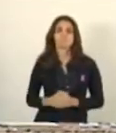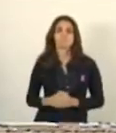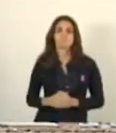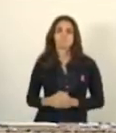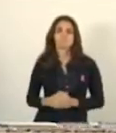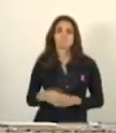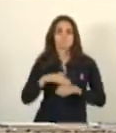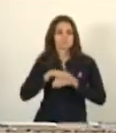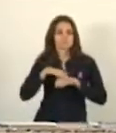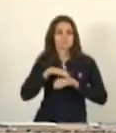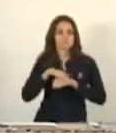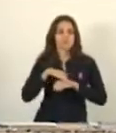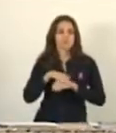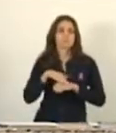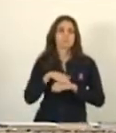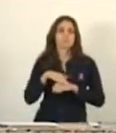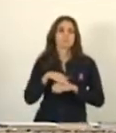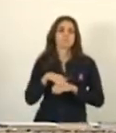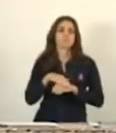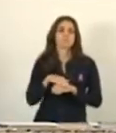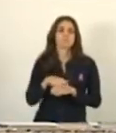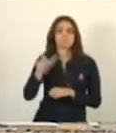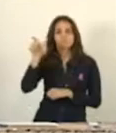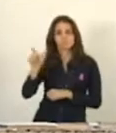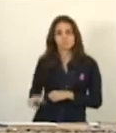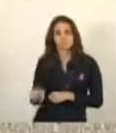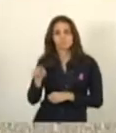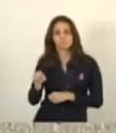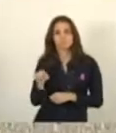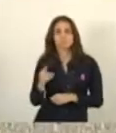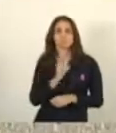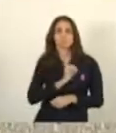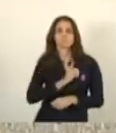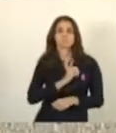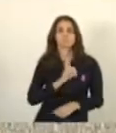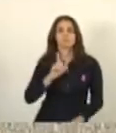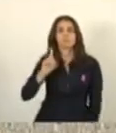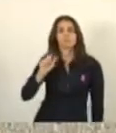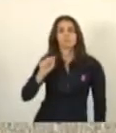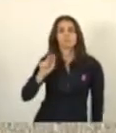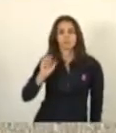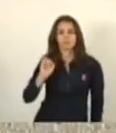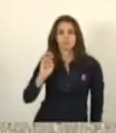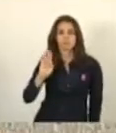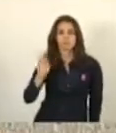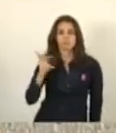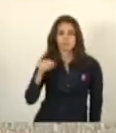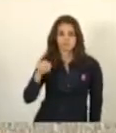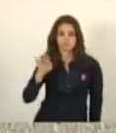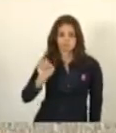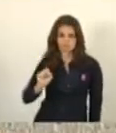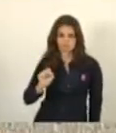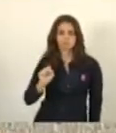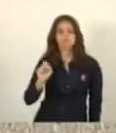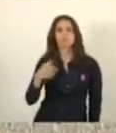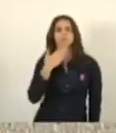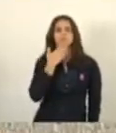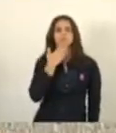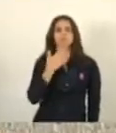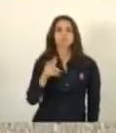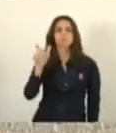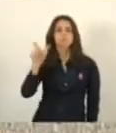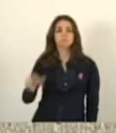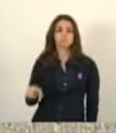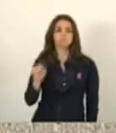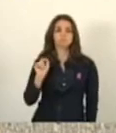eu conversei com o nosso deputado Danilo Baense e solicitei